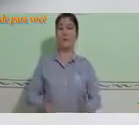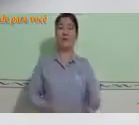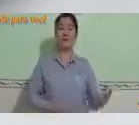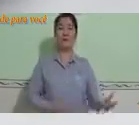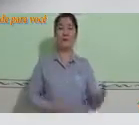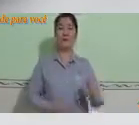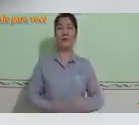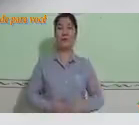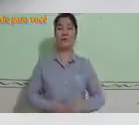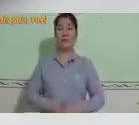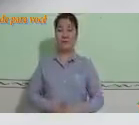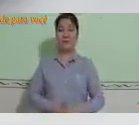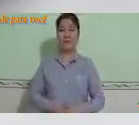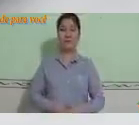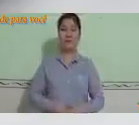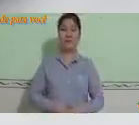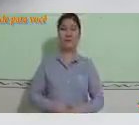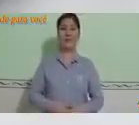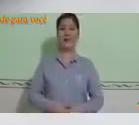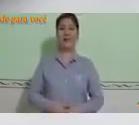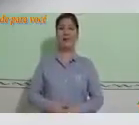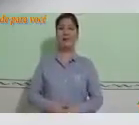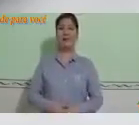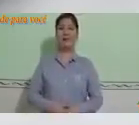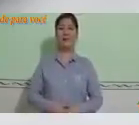COMOVITARDORNASCOSTAS. Para conseguir uma boa postura é recomendado